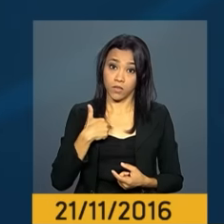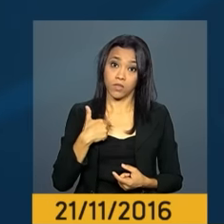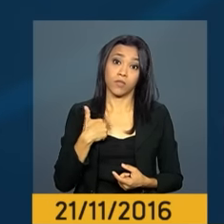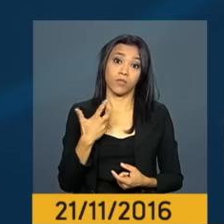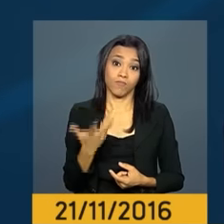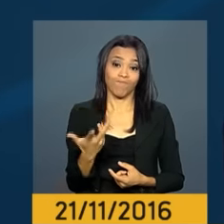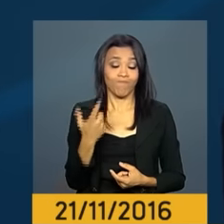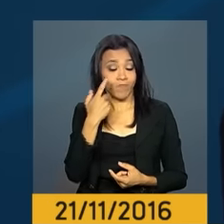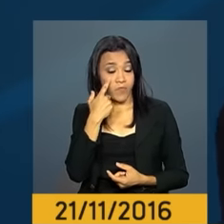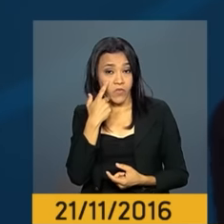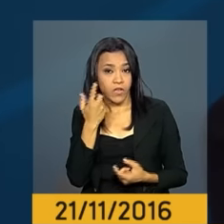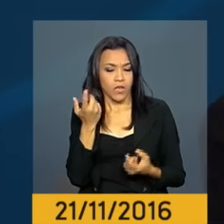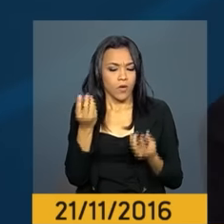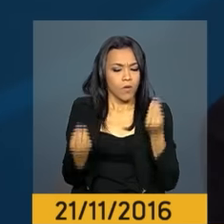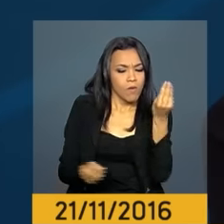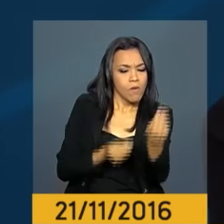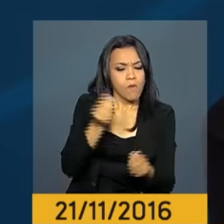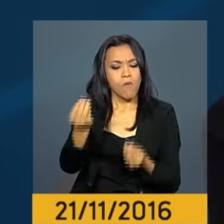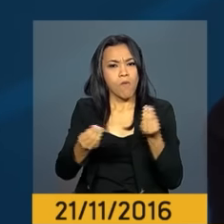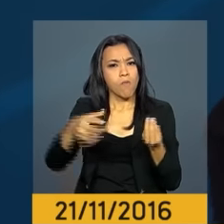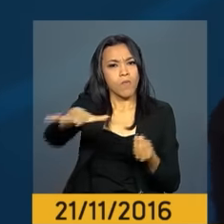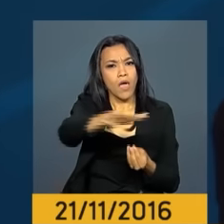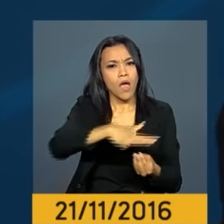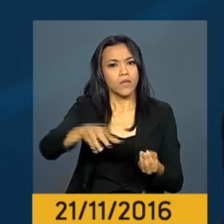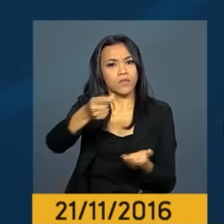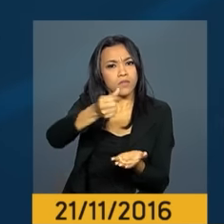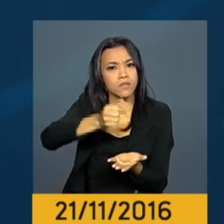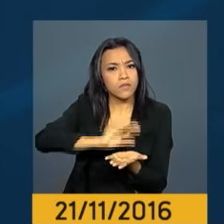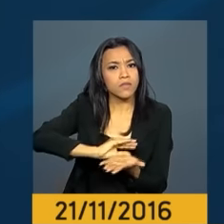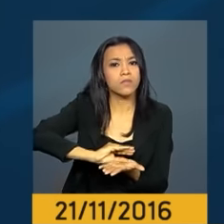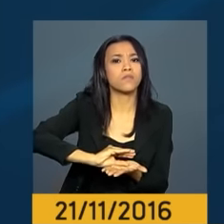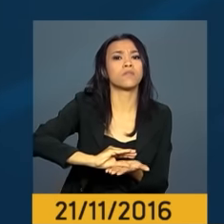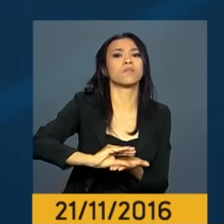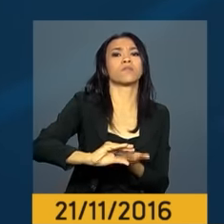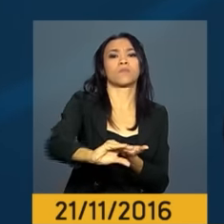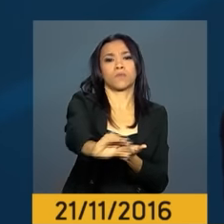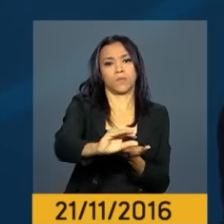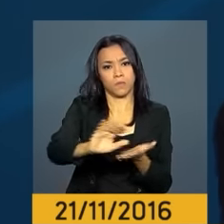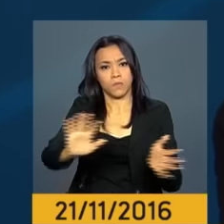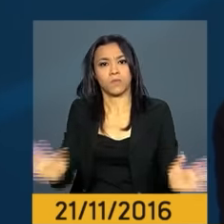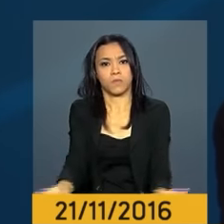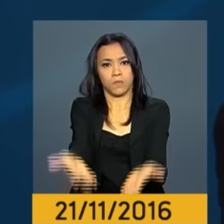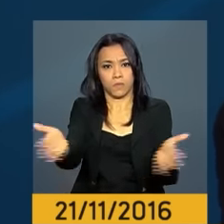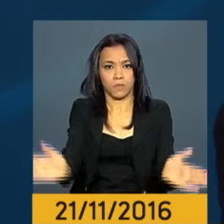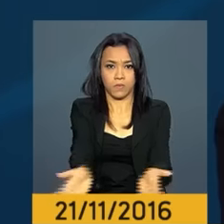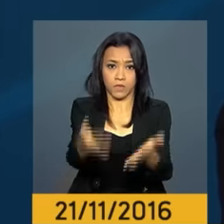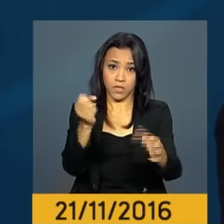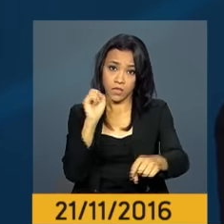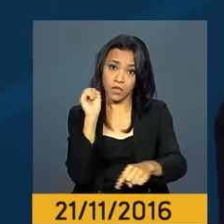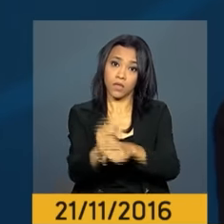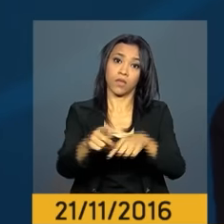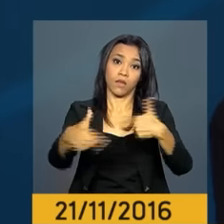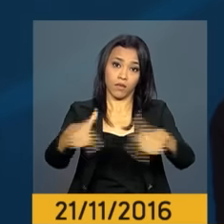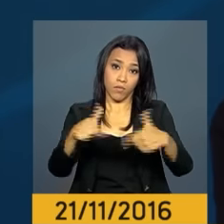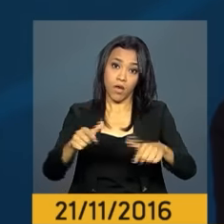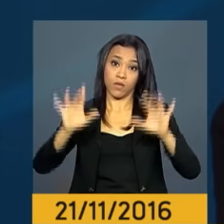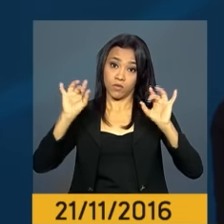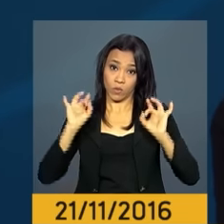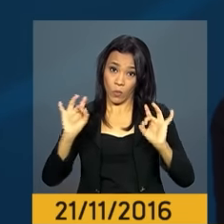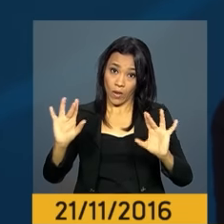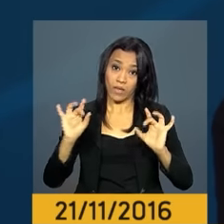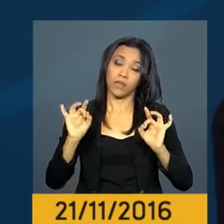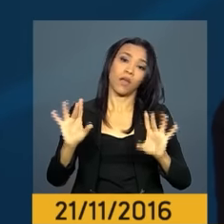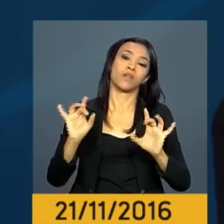mais favorável à atração de investimentos e, naturalmente, aqui, à criação de empregos de qualidade.